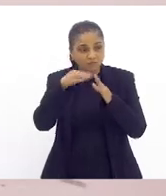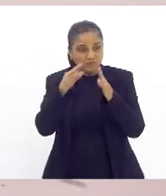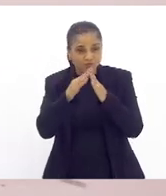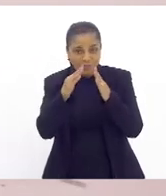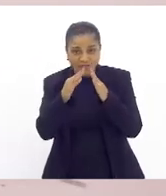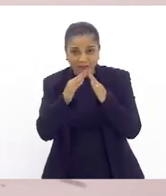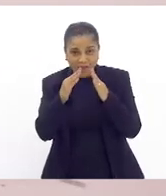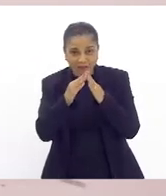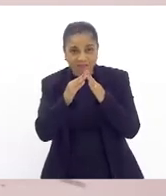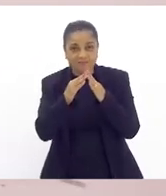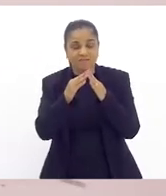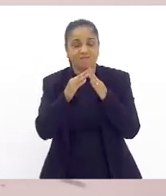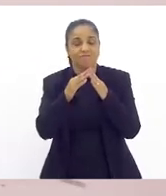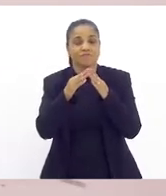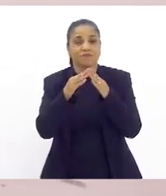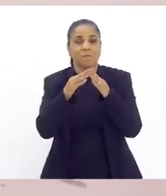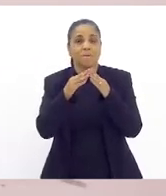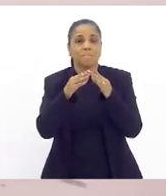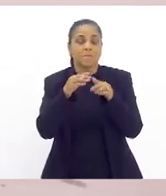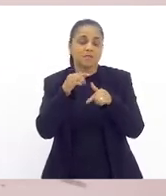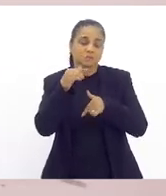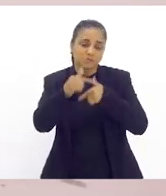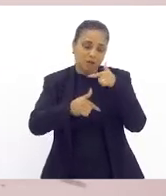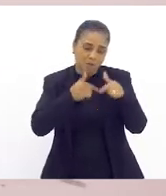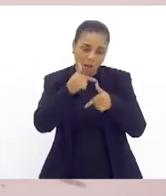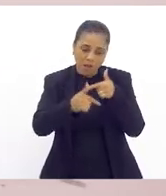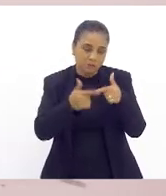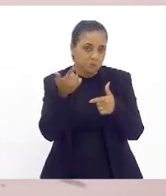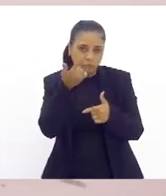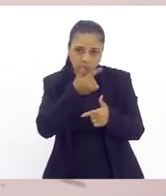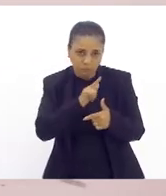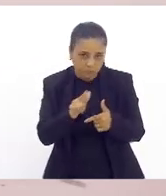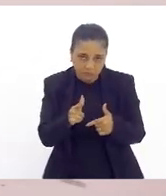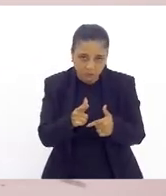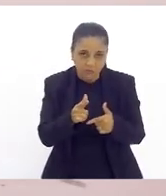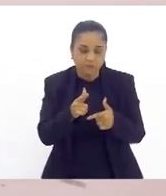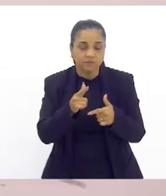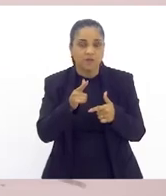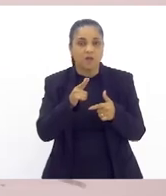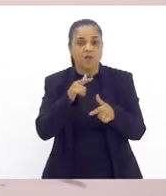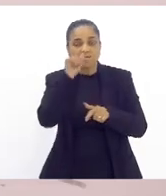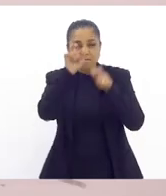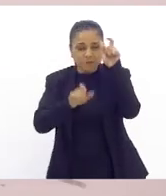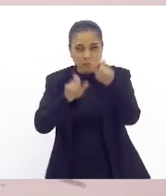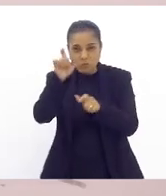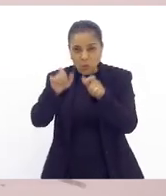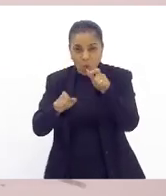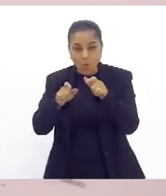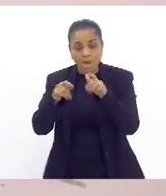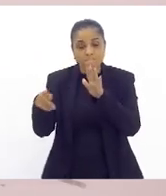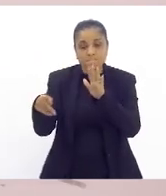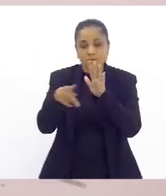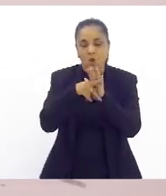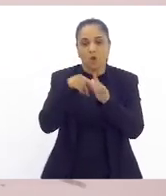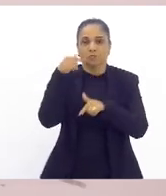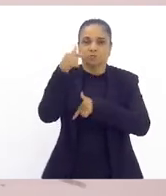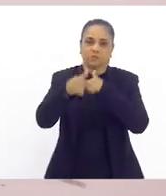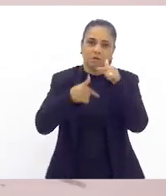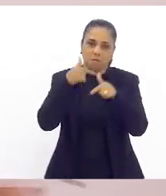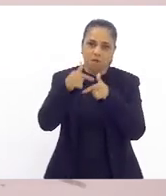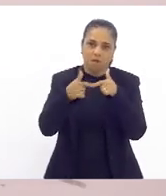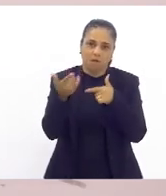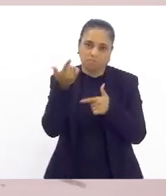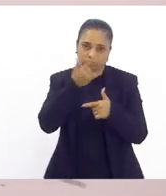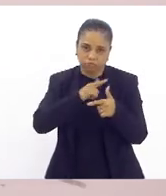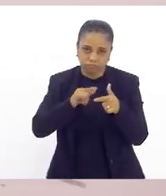através do serviço informal muitas pessoas tornaram-se empreendedor individual por conta da pandemia E aí vem